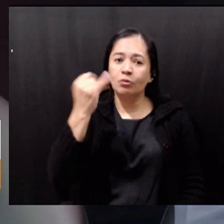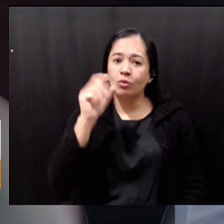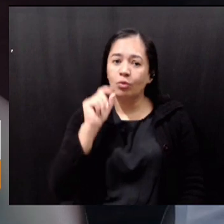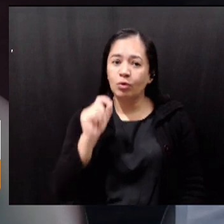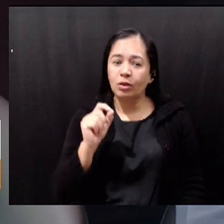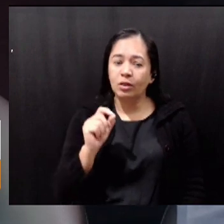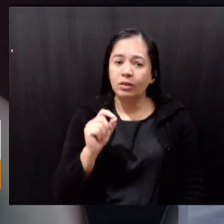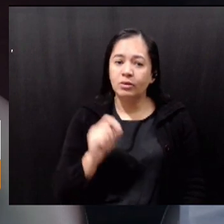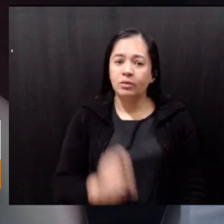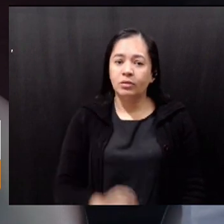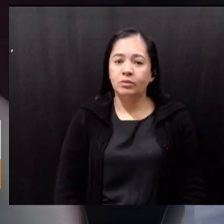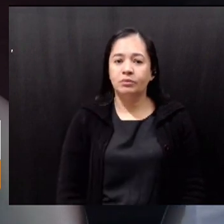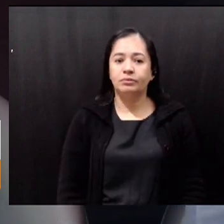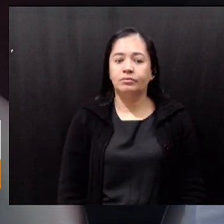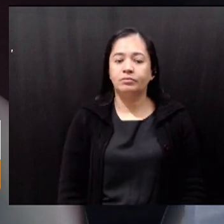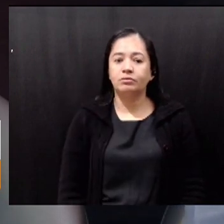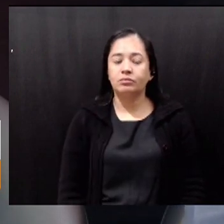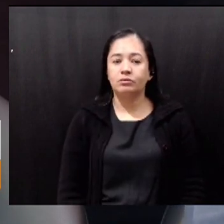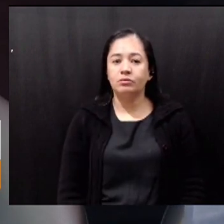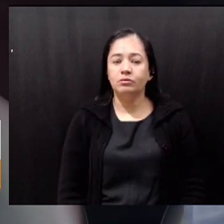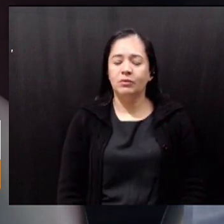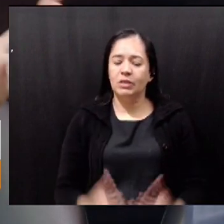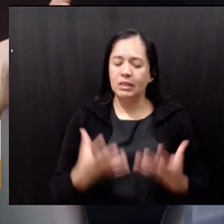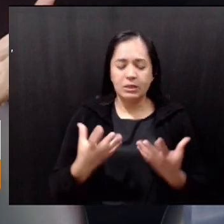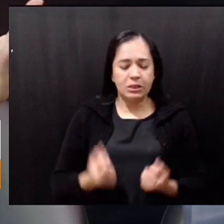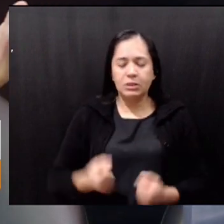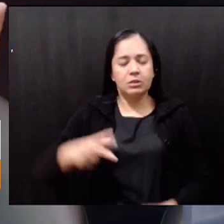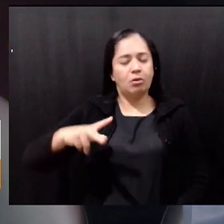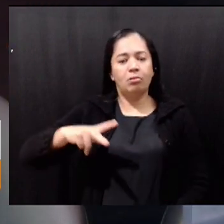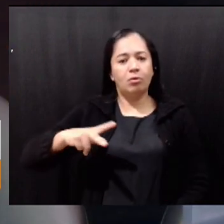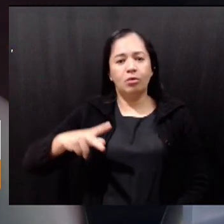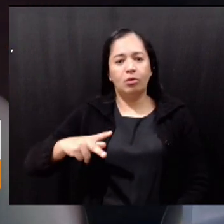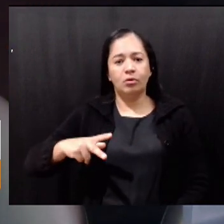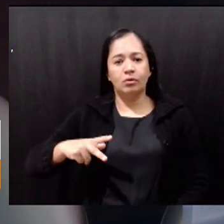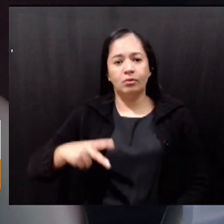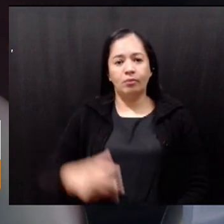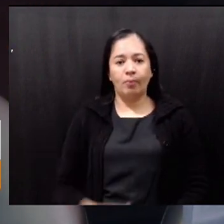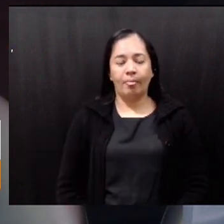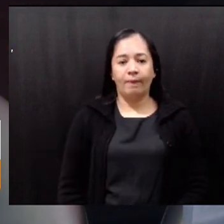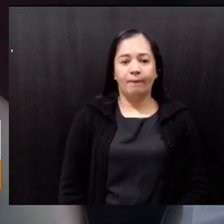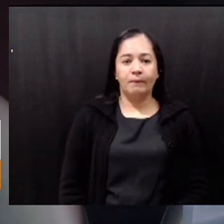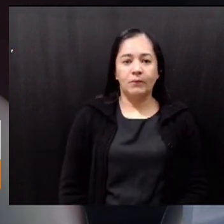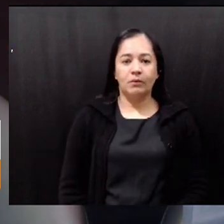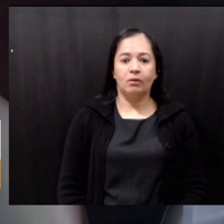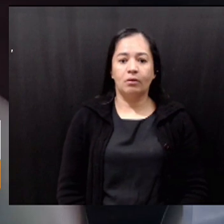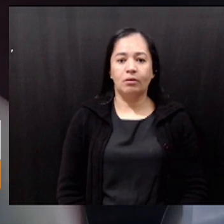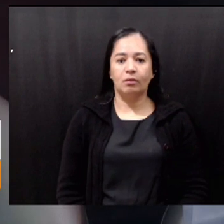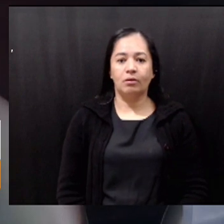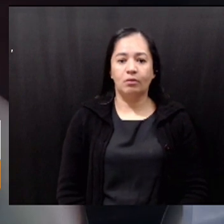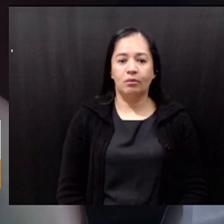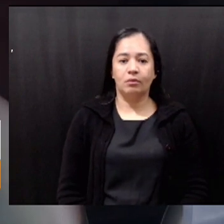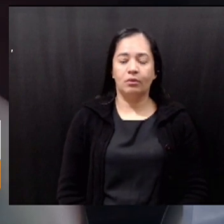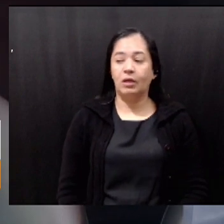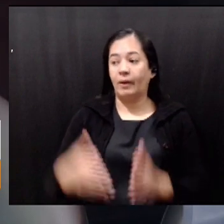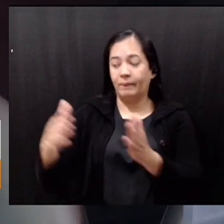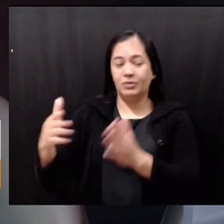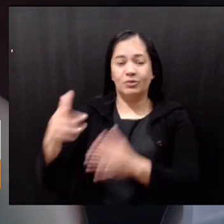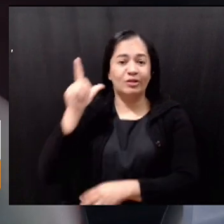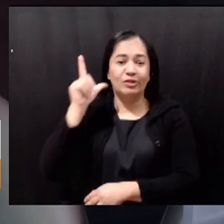né? Então, autoaceitação do lado de quem não consegue, de repente,